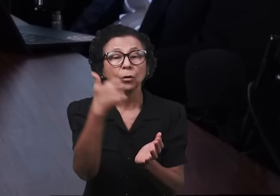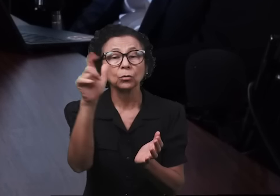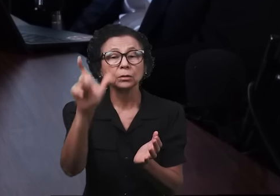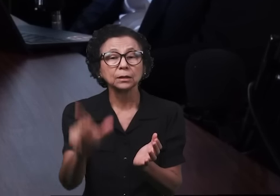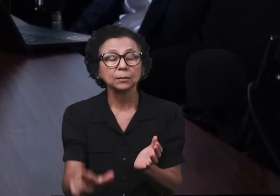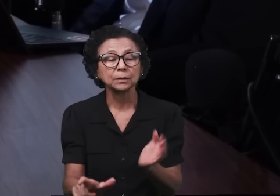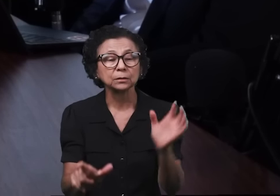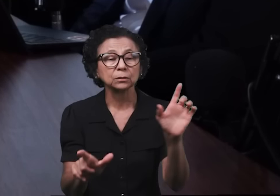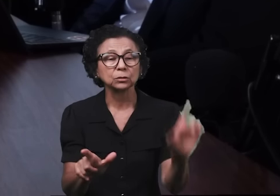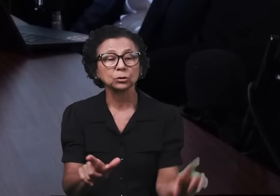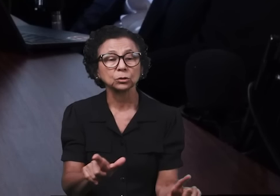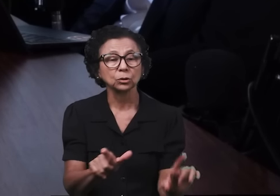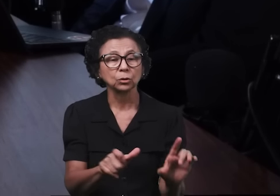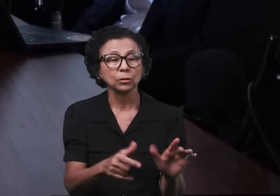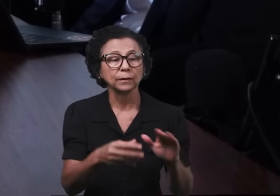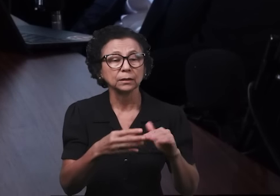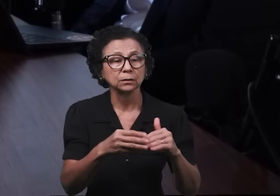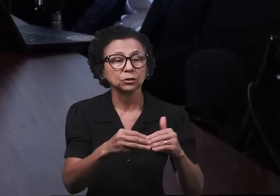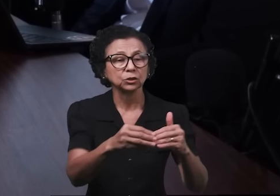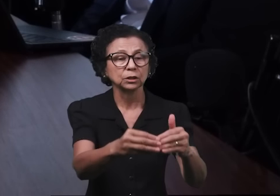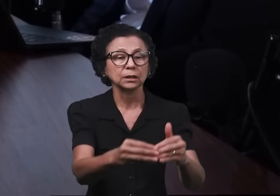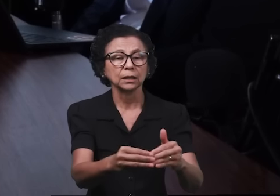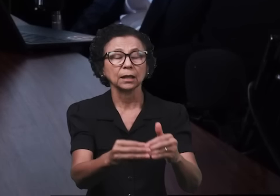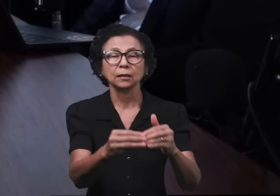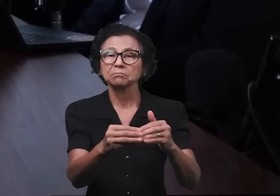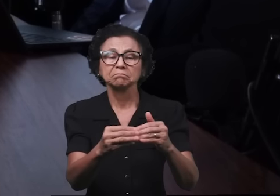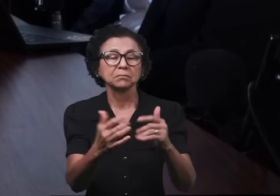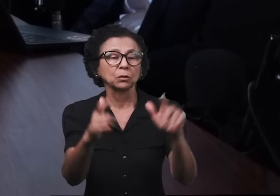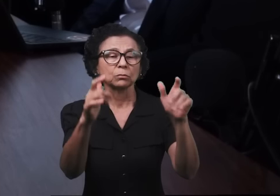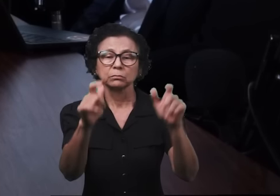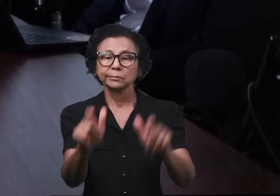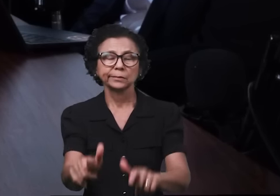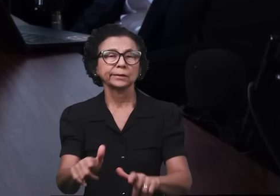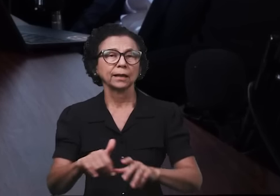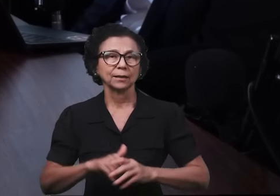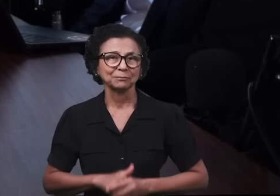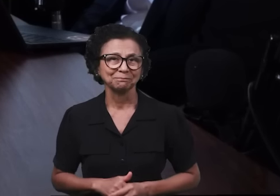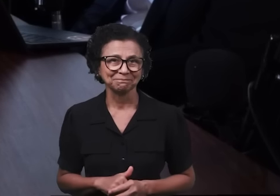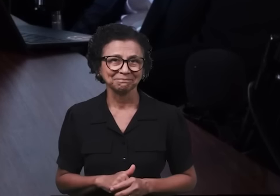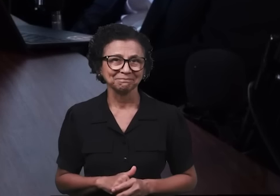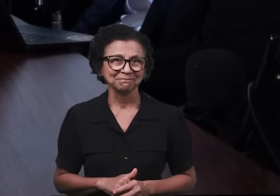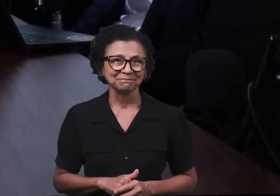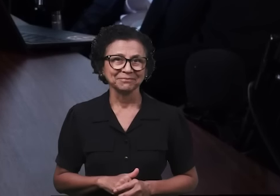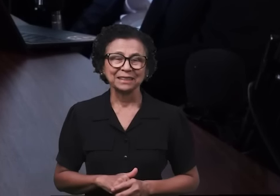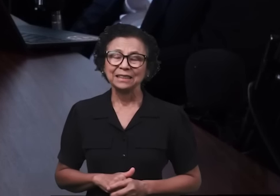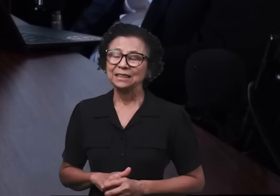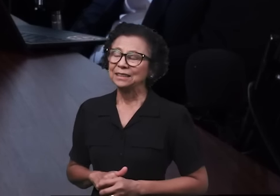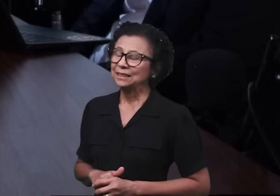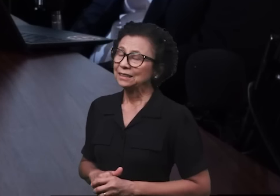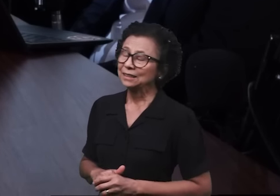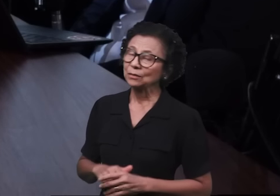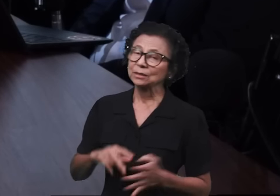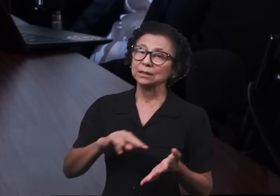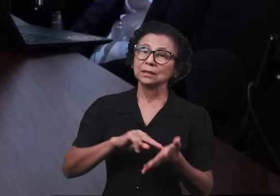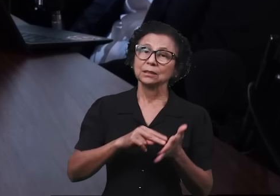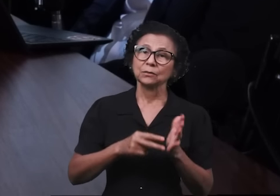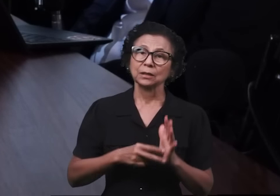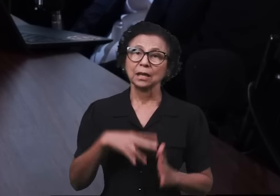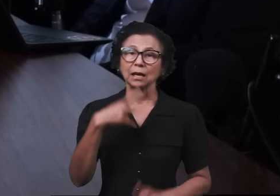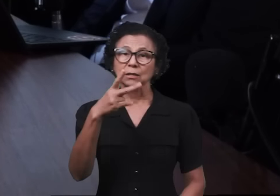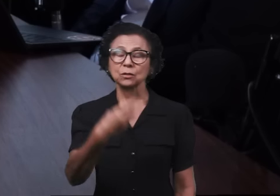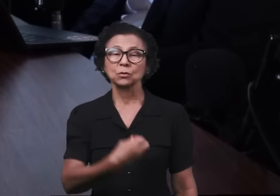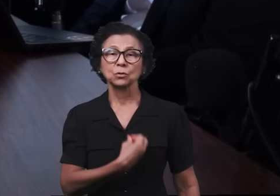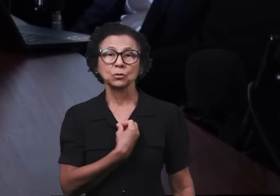te cingirá e te levará para onde tu não queiras. Você vai viver uma vida não segundo o